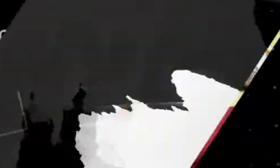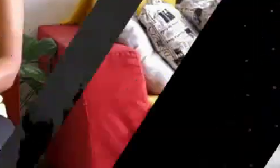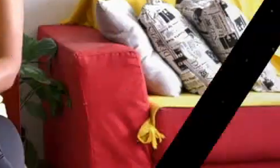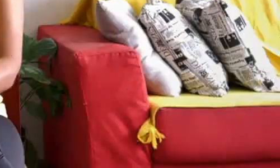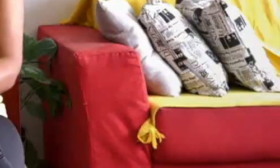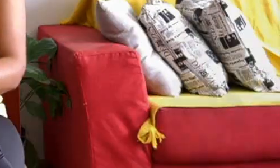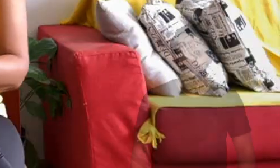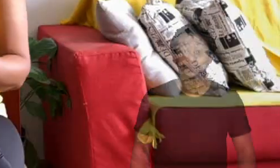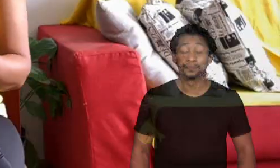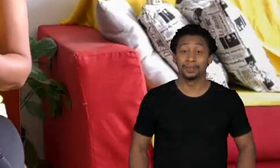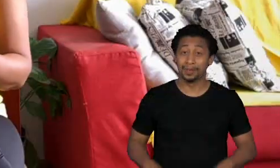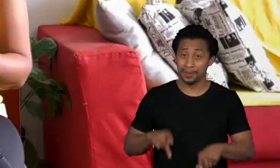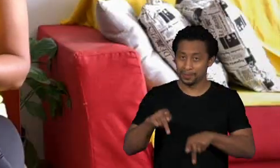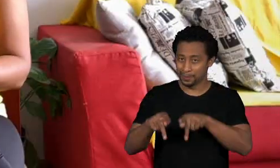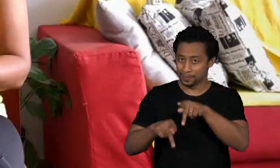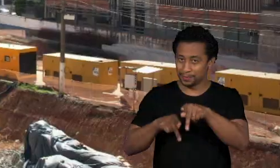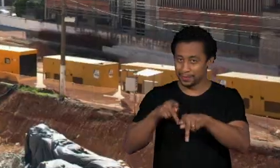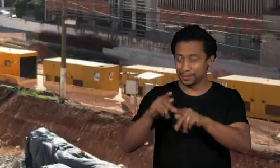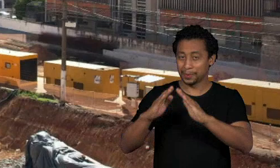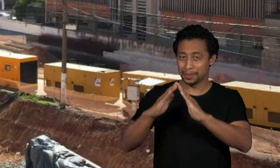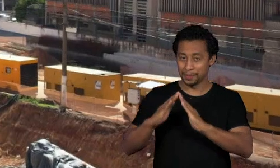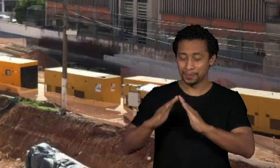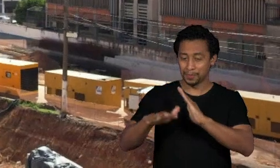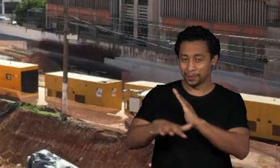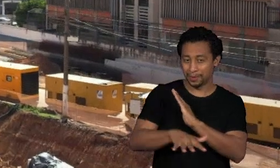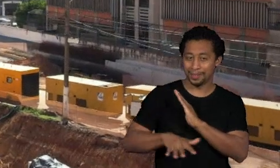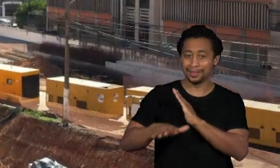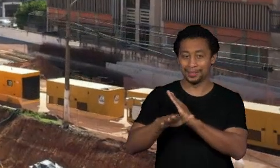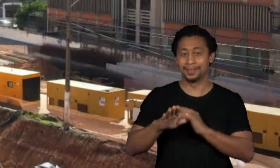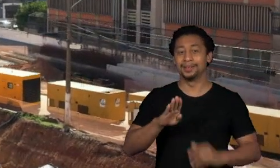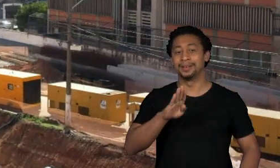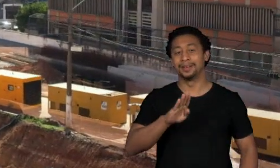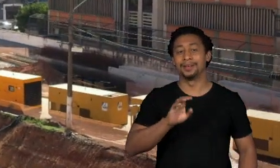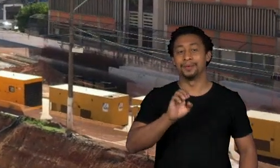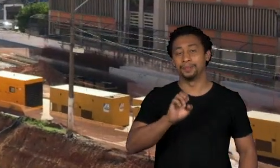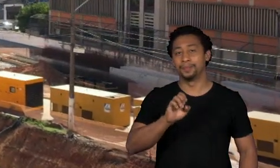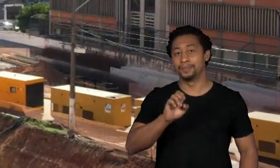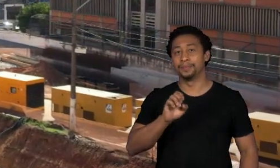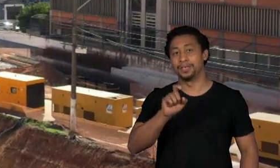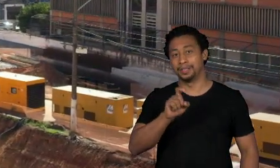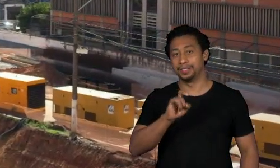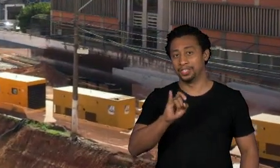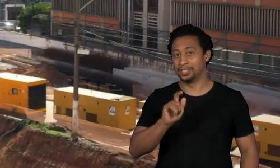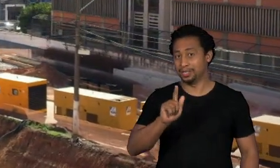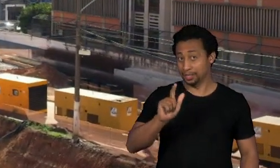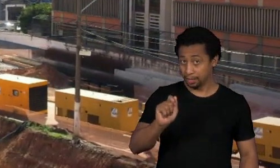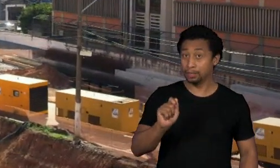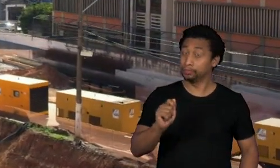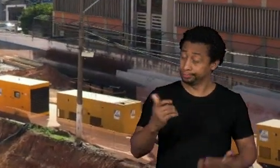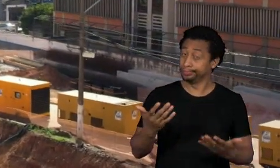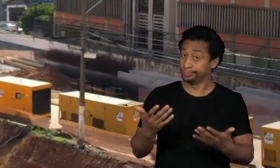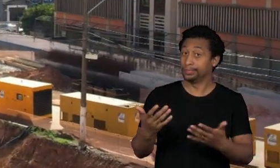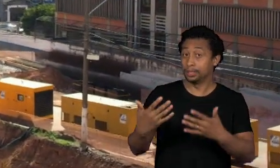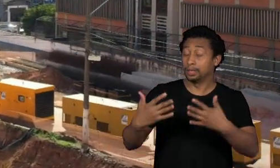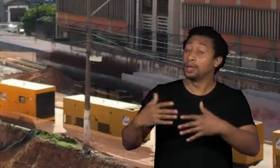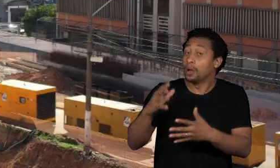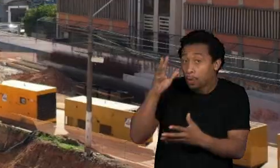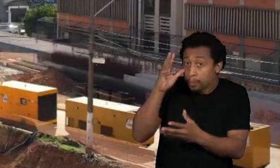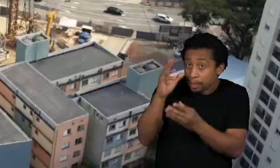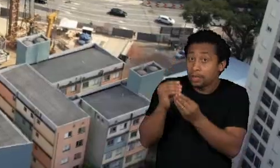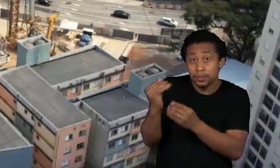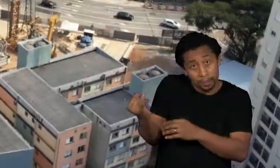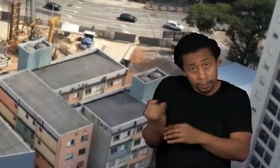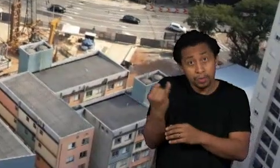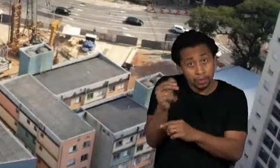A população do Bexiga compreende a importância do metrô e eu e nós que estamos nesse movimento em particular compreendemos a